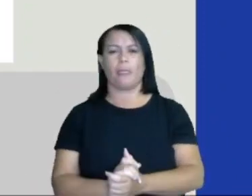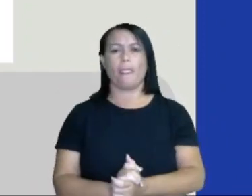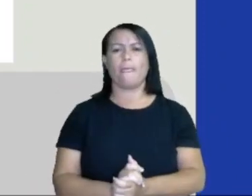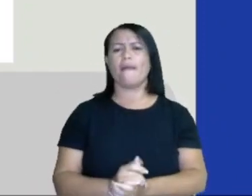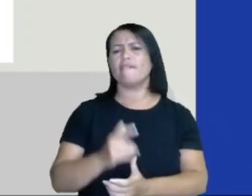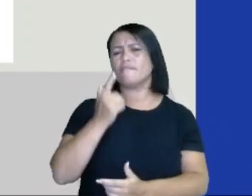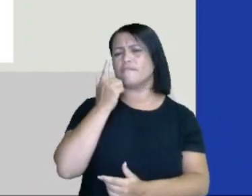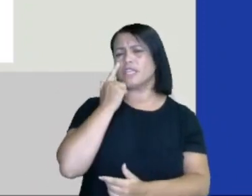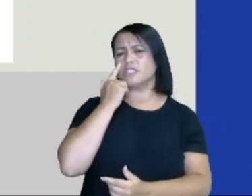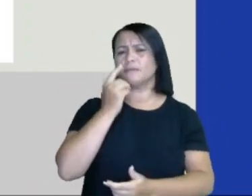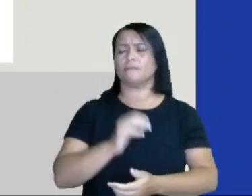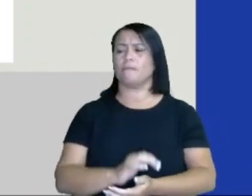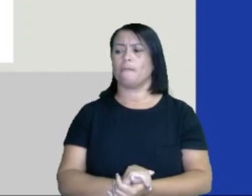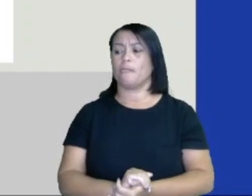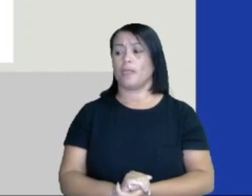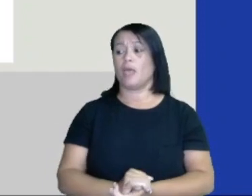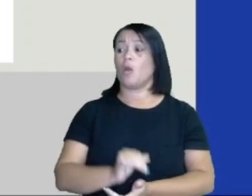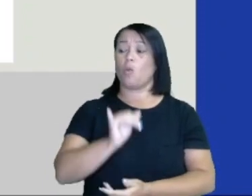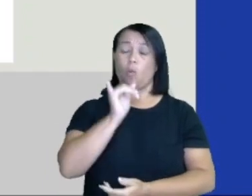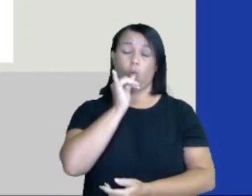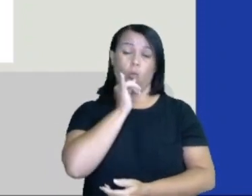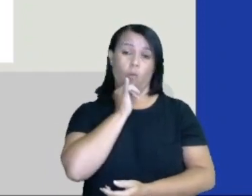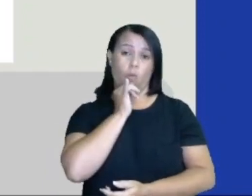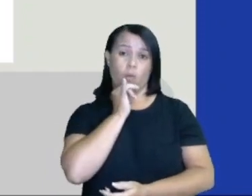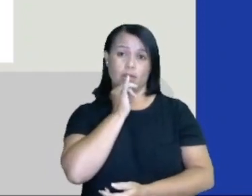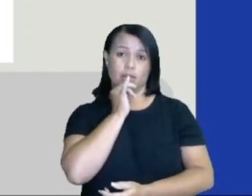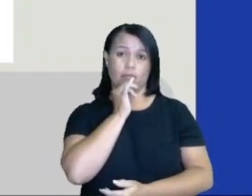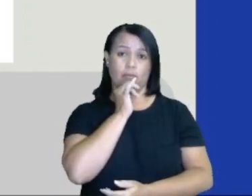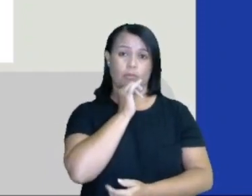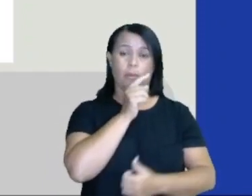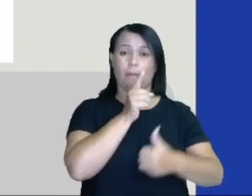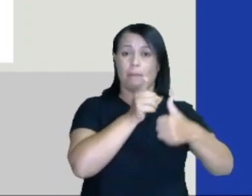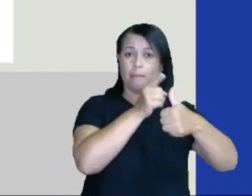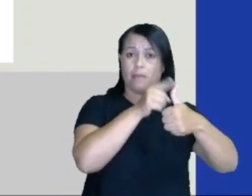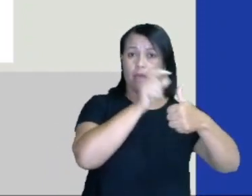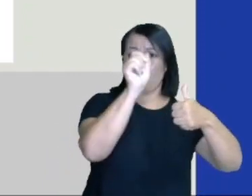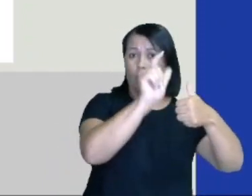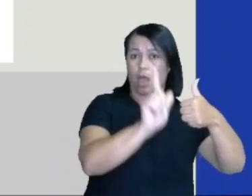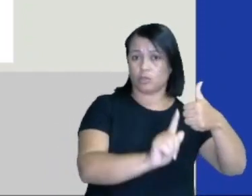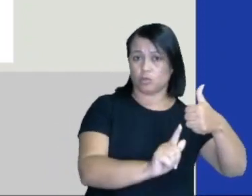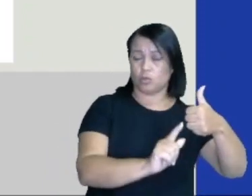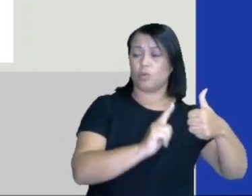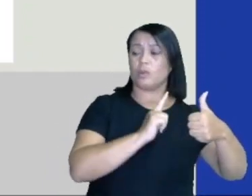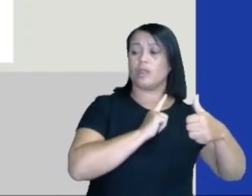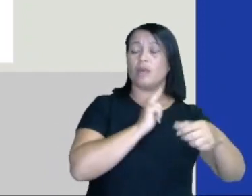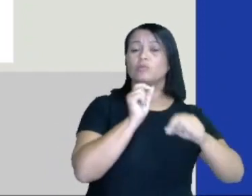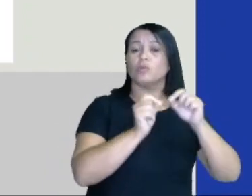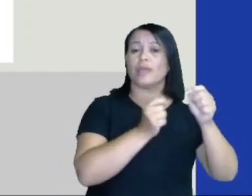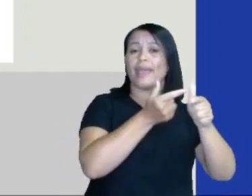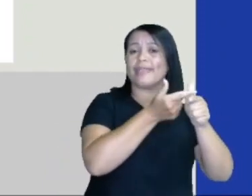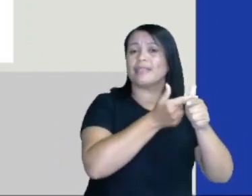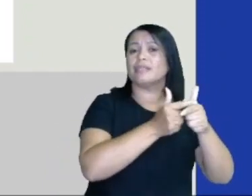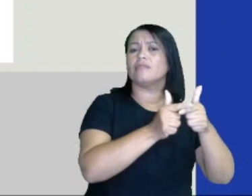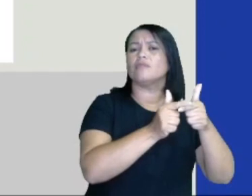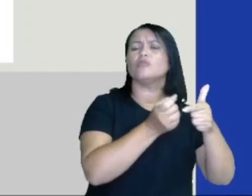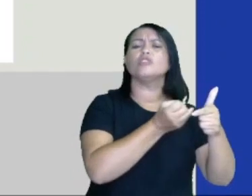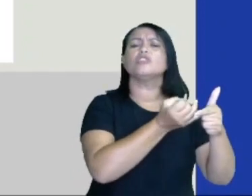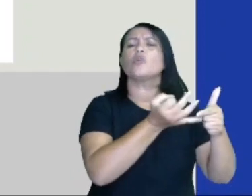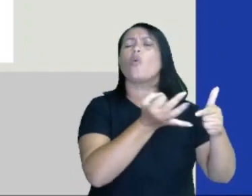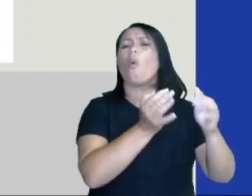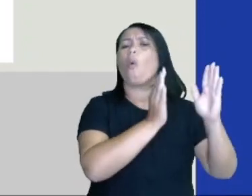Veja, no exemplo primeiro, que nós temos azul, nós dividimos em